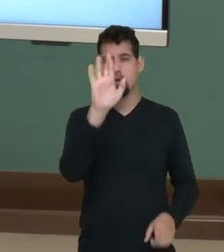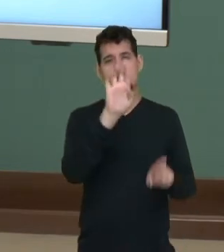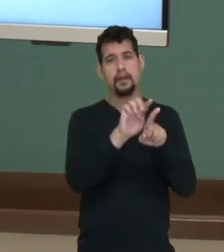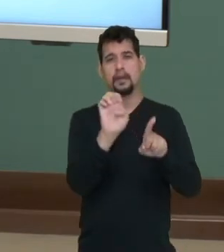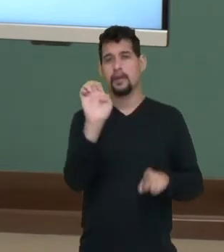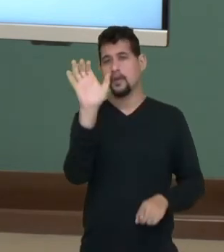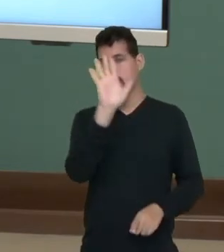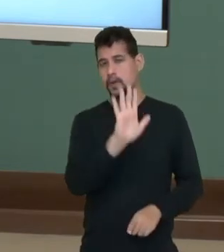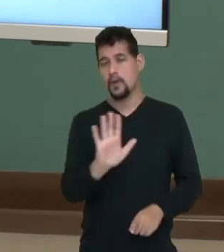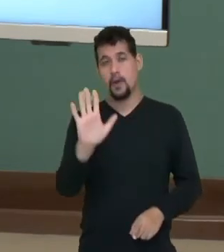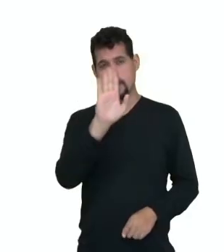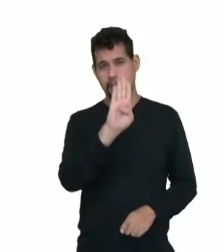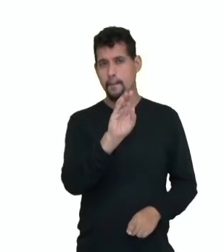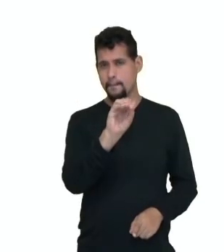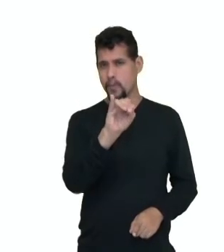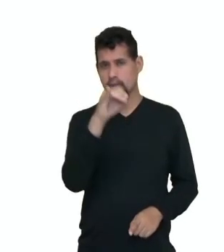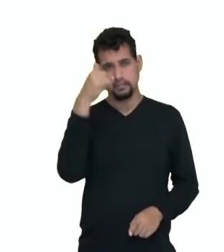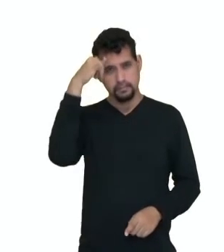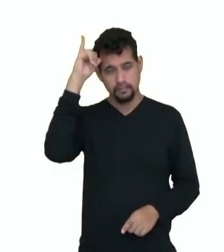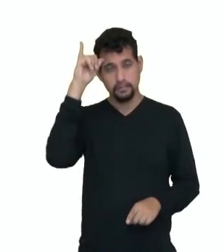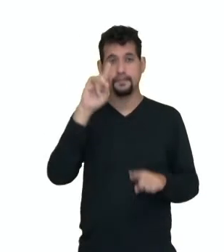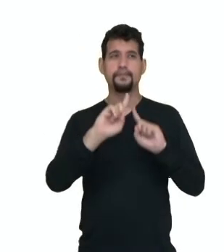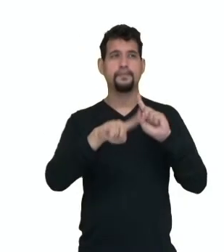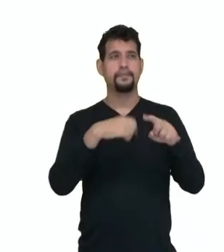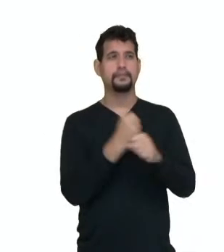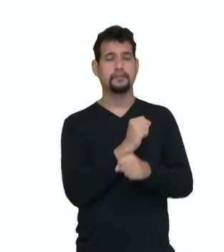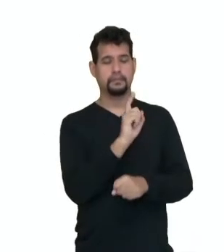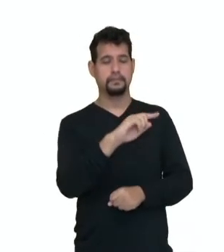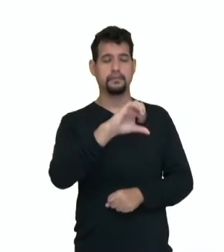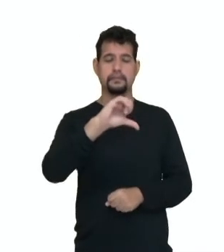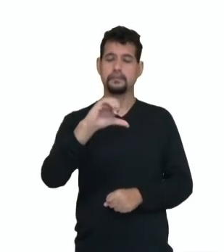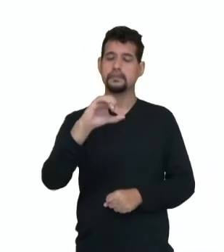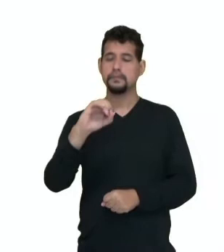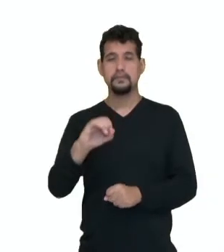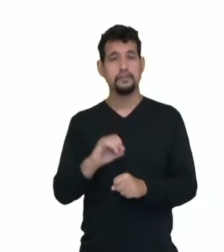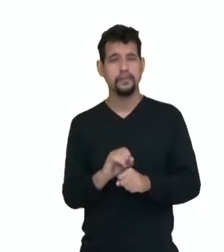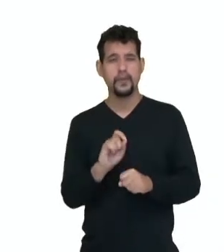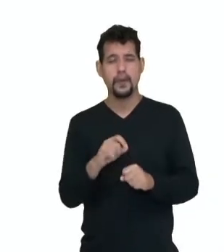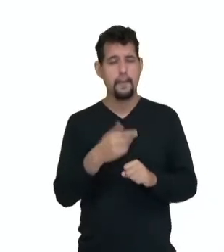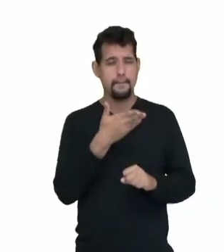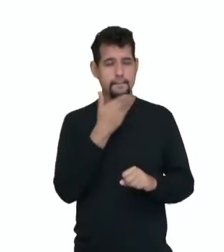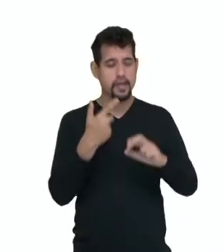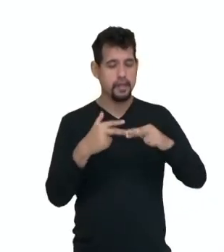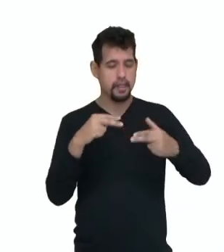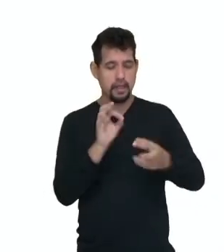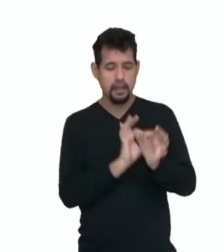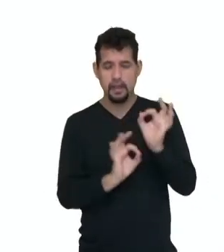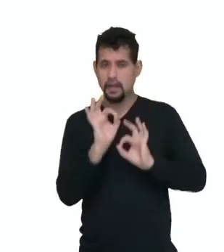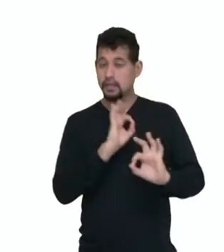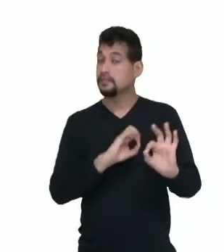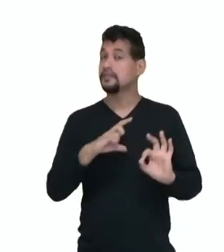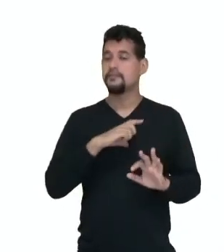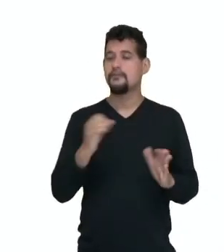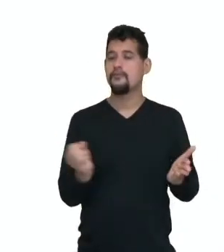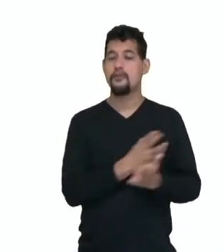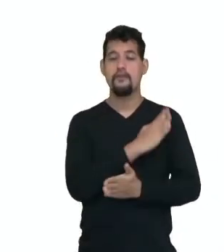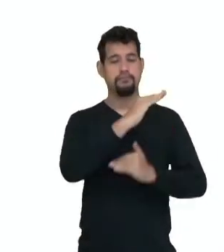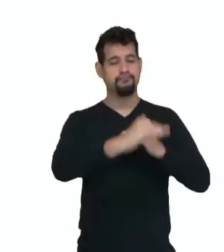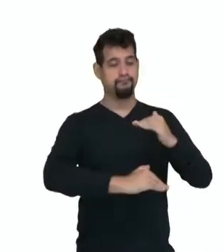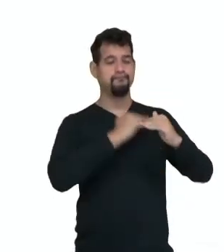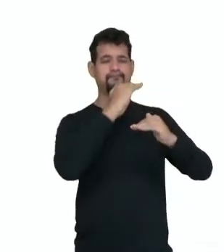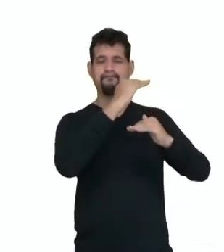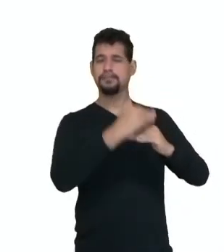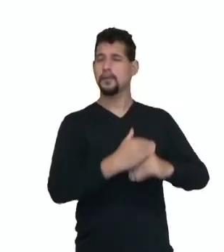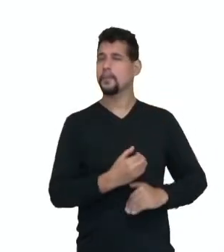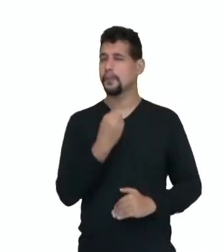bom? Após a década de 1990, o investimento no aprimoramento genético gerou então um novo salto